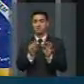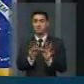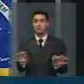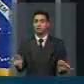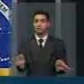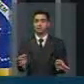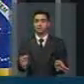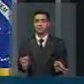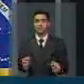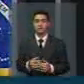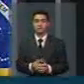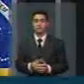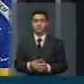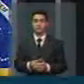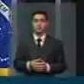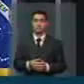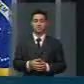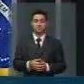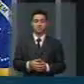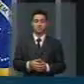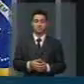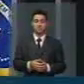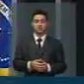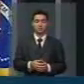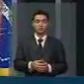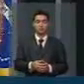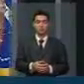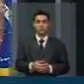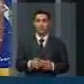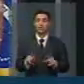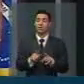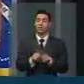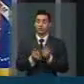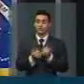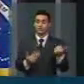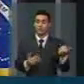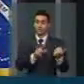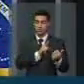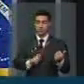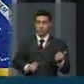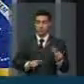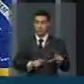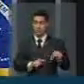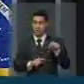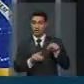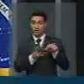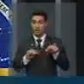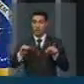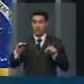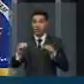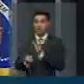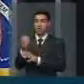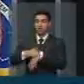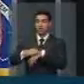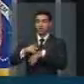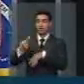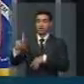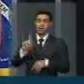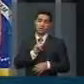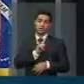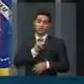simplesmente pinçados pela assessoria do governo e levados como ideia fosse do Poder